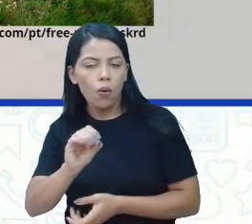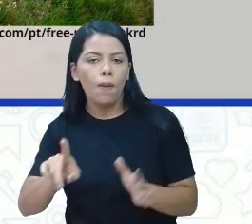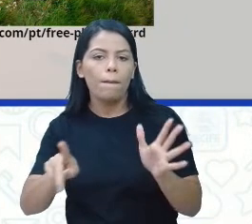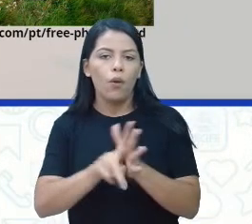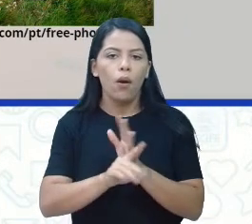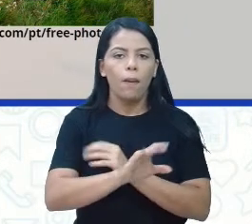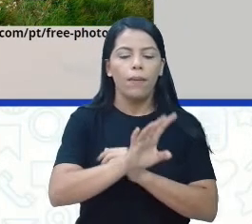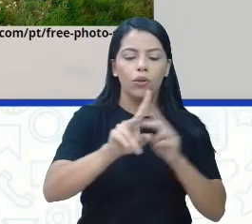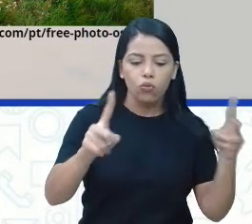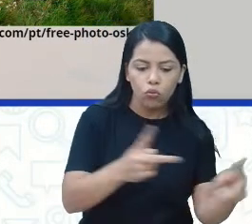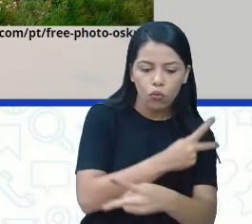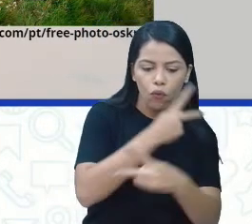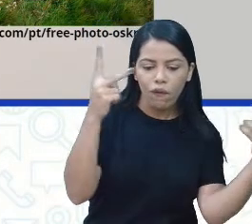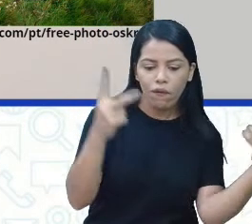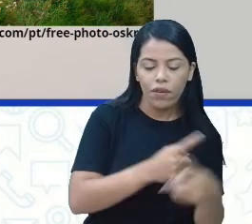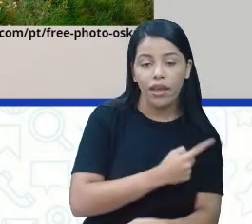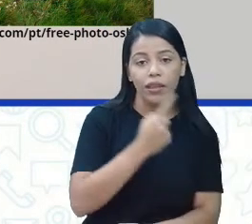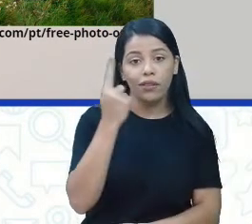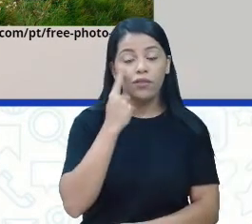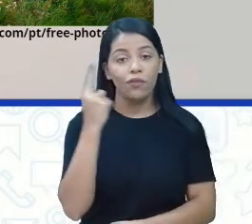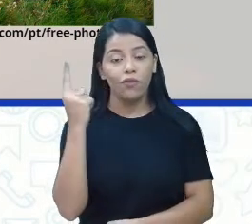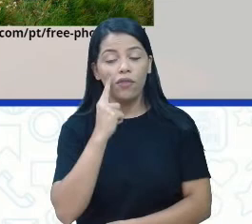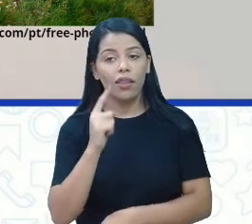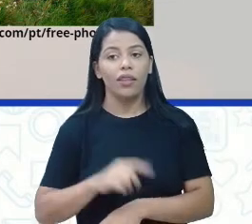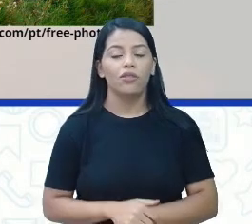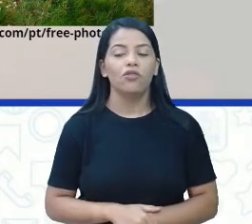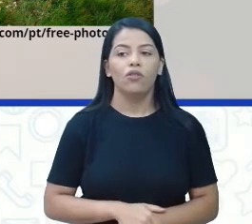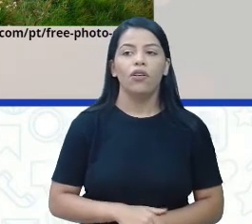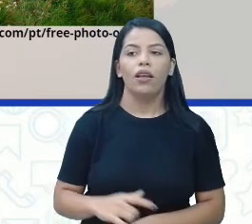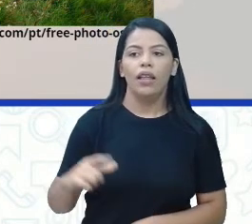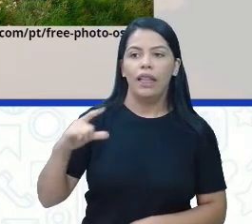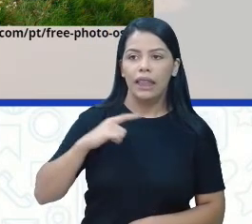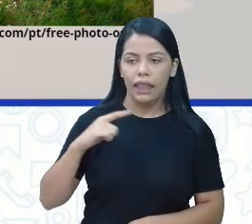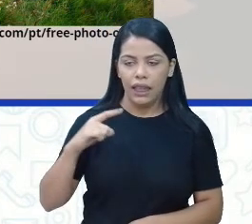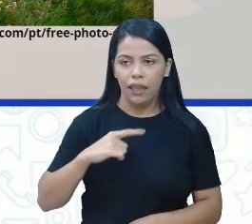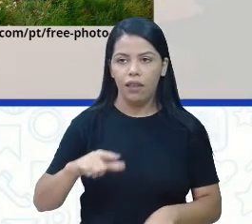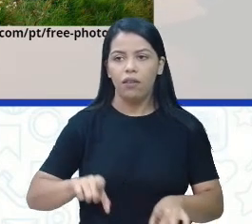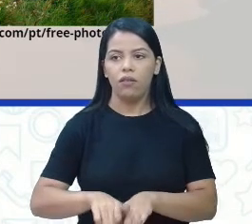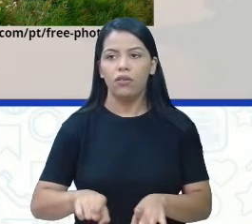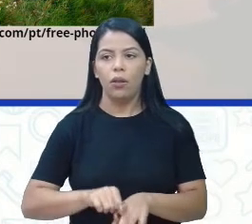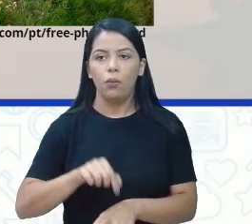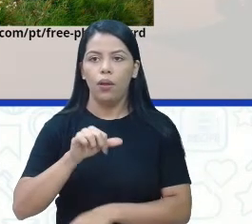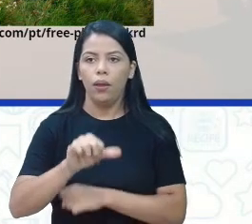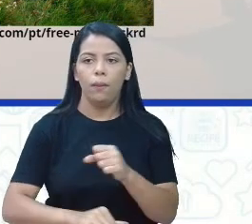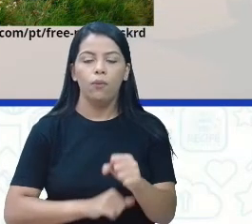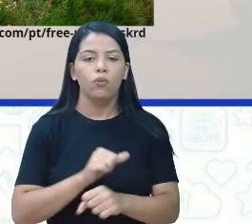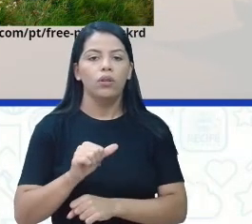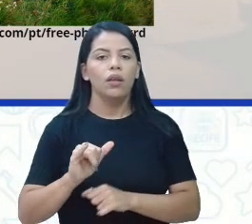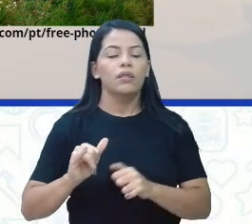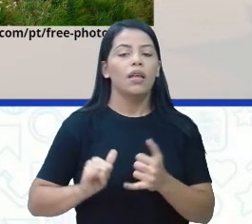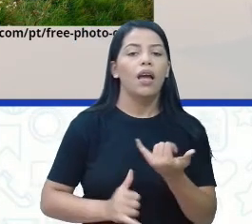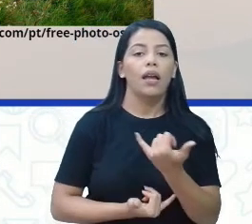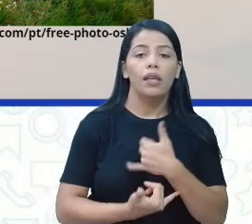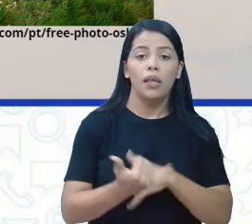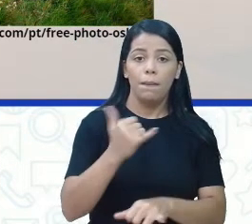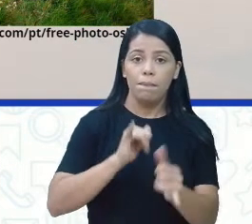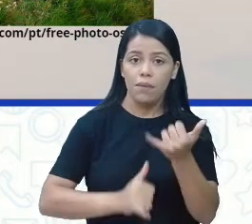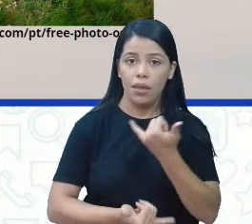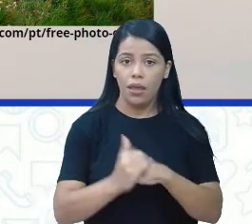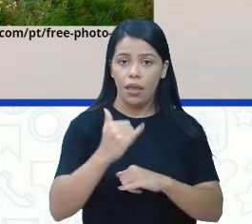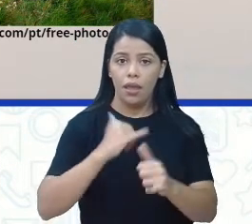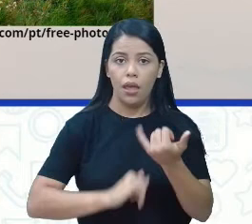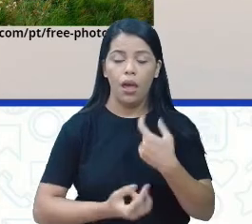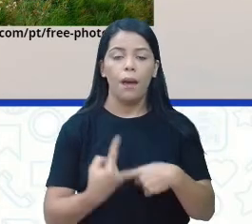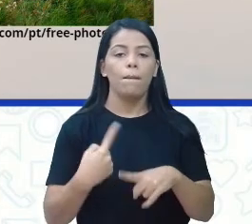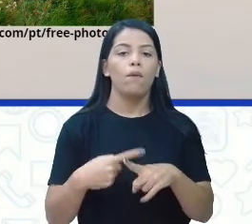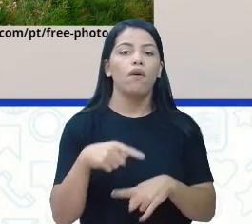também que esse monolítico, né? Sim. Ele também sofreu uma erosão química. Sim, não é? Porque você vê,